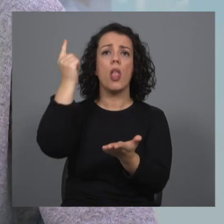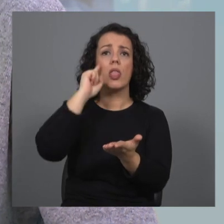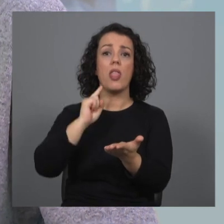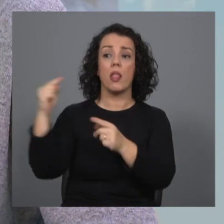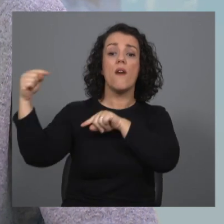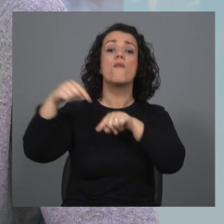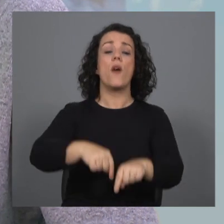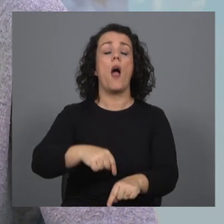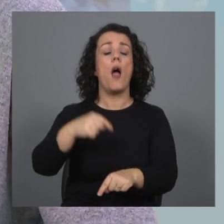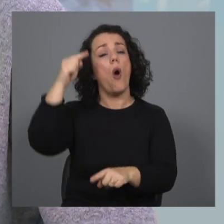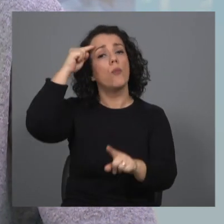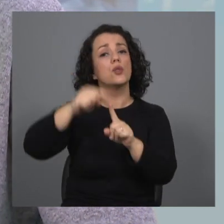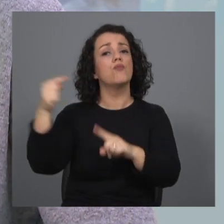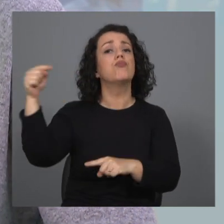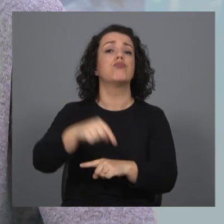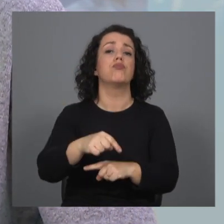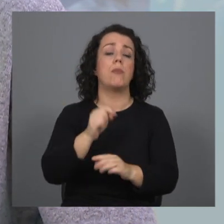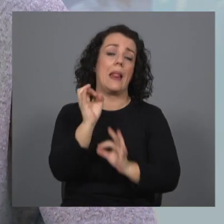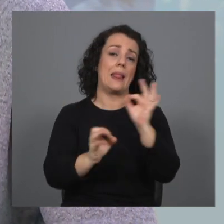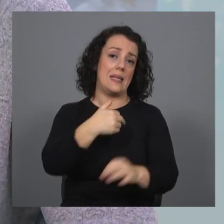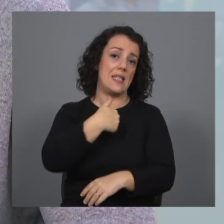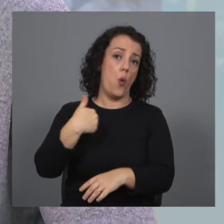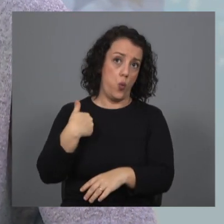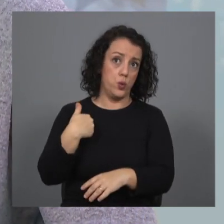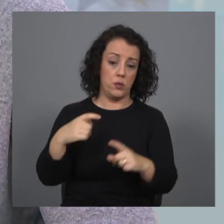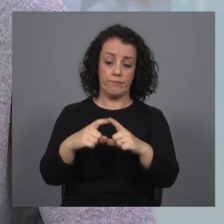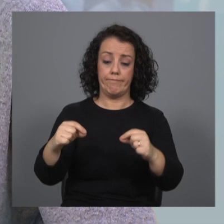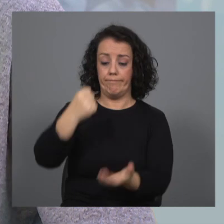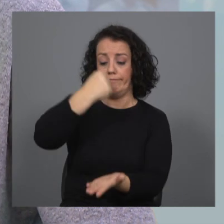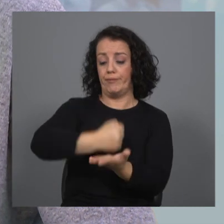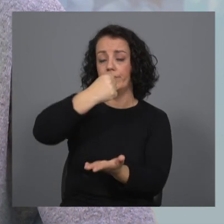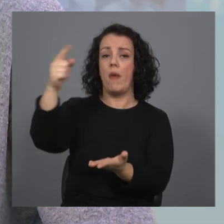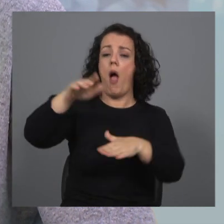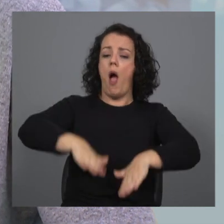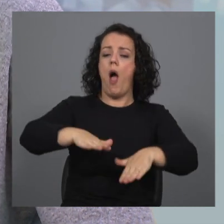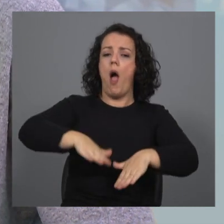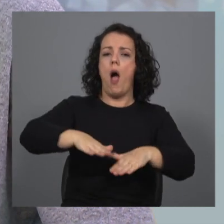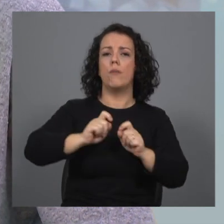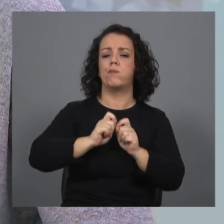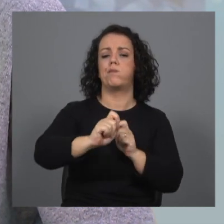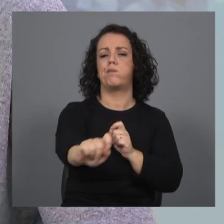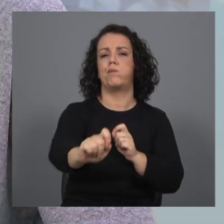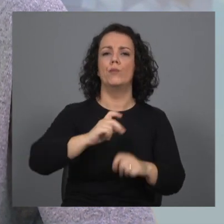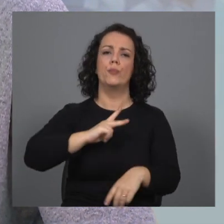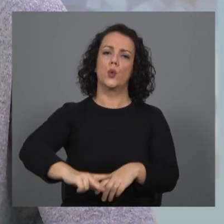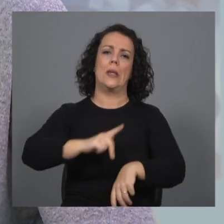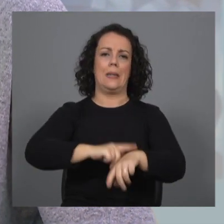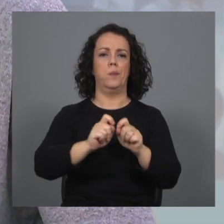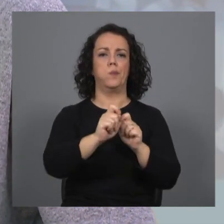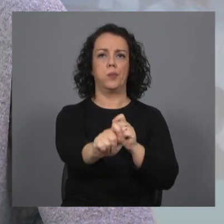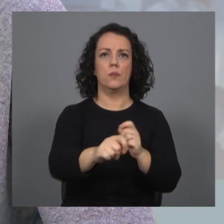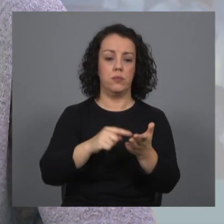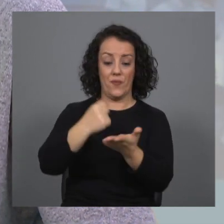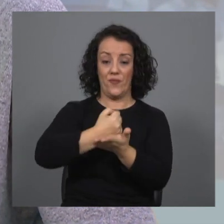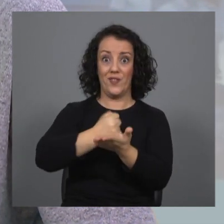motivo, não é? Para tratar da sua saúde. E os vistos têm um prazo, não é? Só podem estar em território nacional durante aquele período. Os vistos